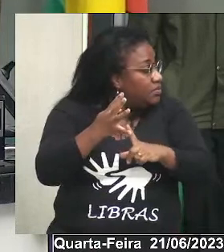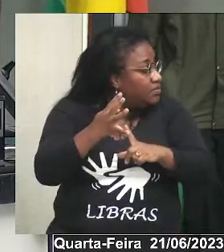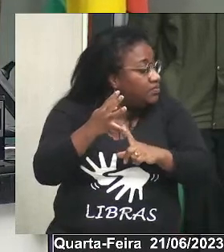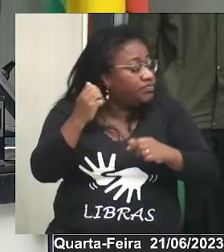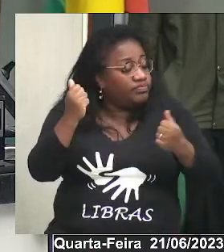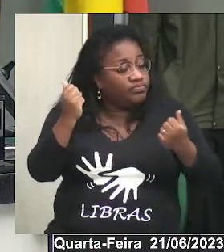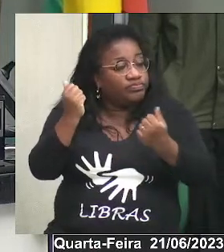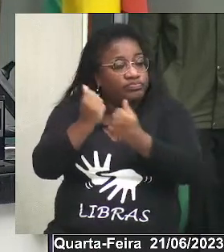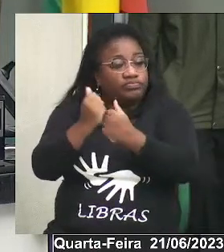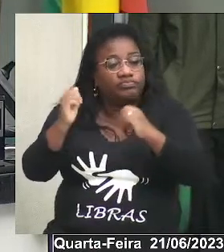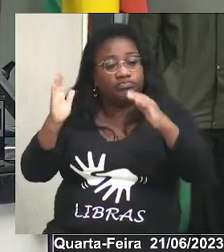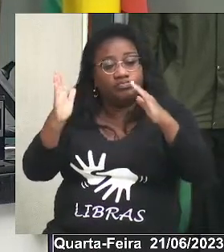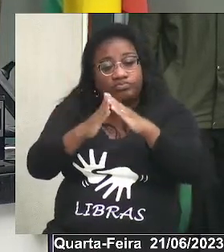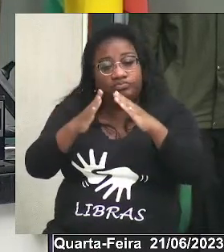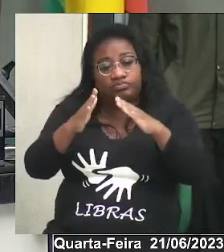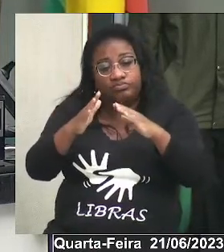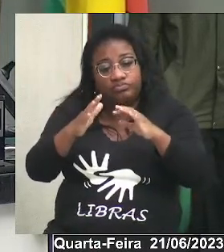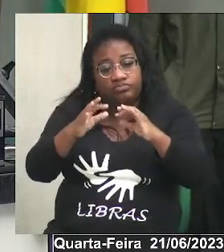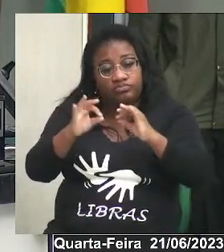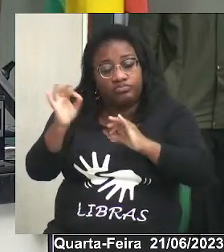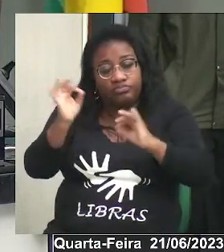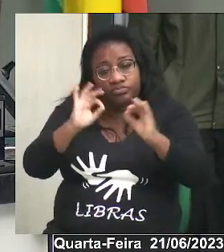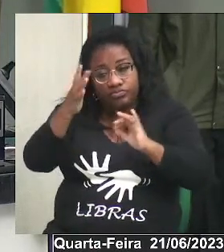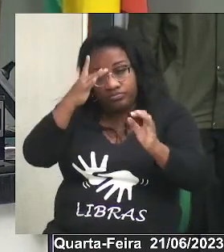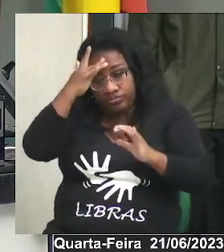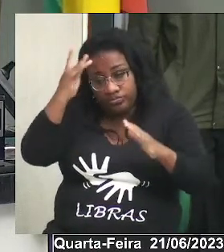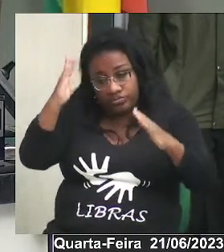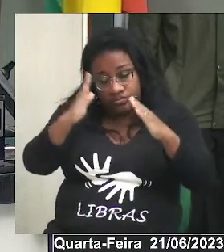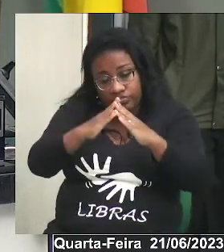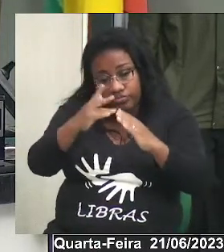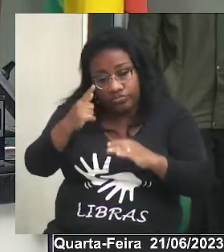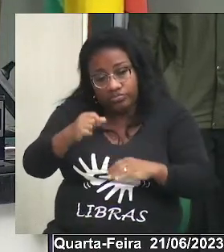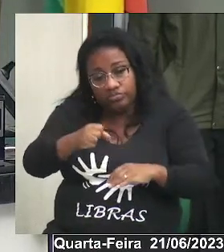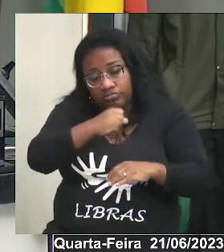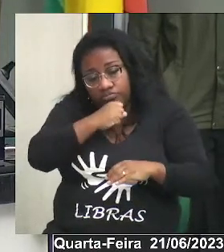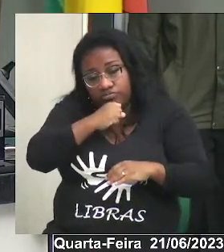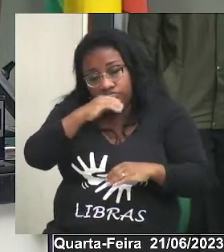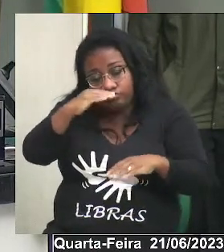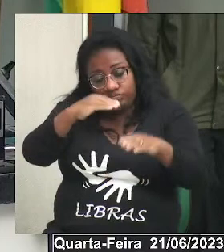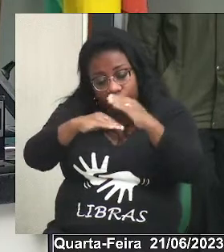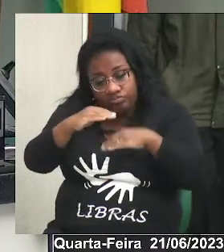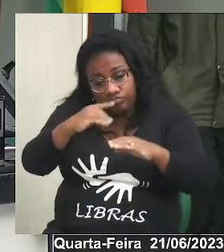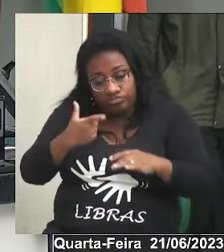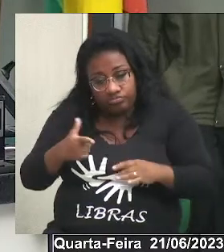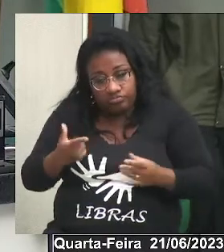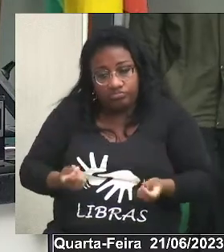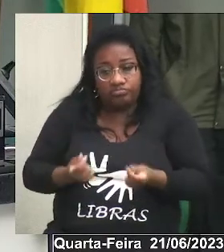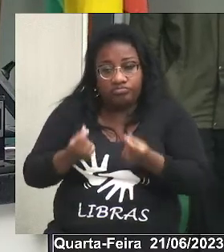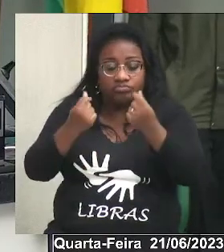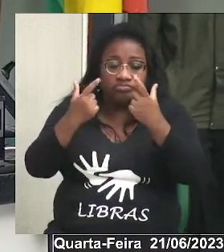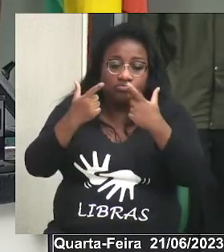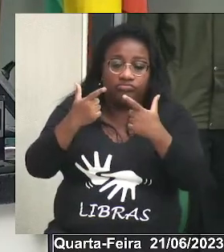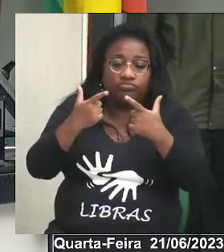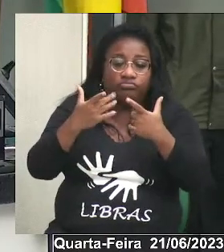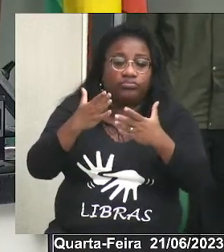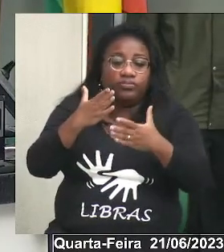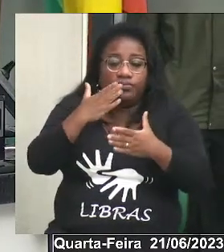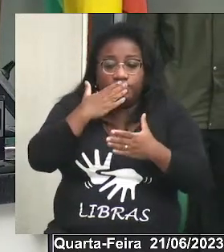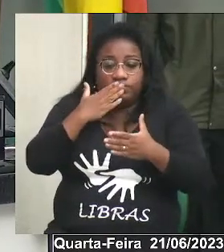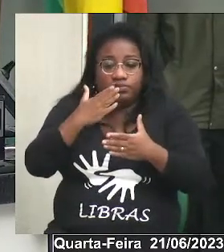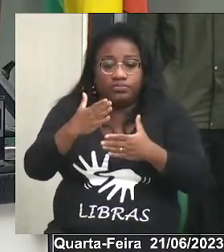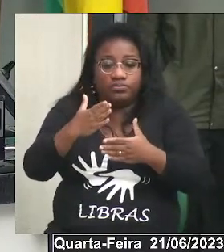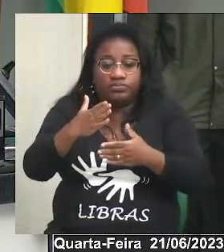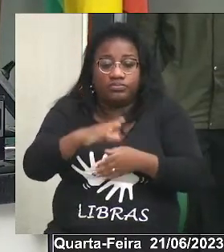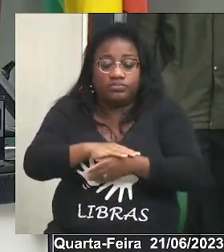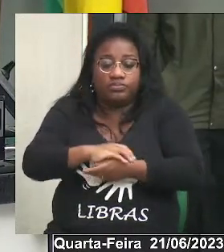peço a vocês também um apoio, que é uma casa residencial para idosos de baixa renda. tá? Que eu também conversei, tive a honra de